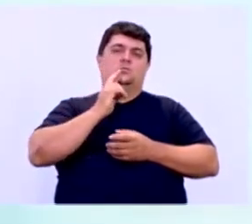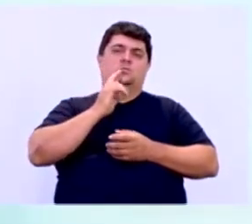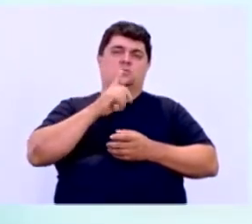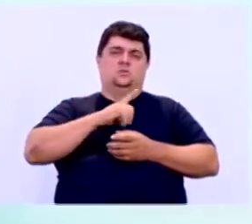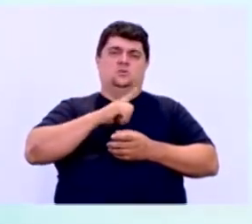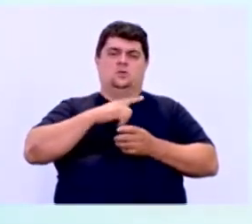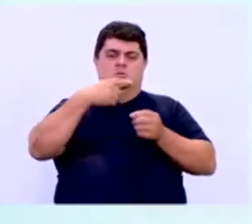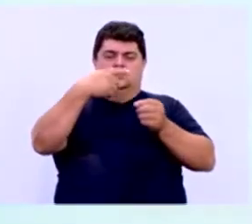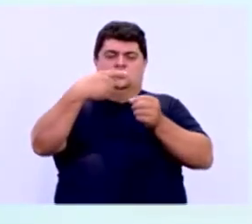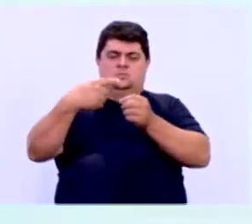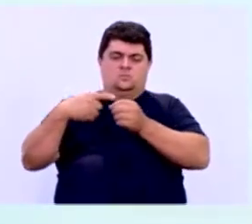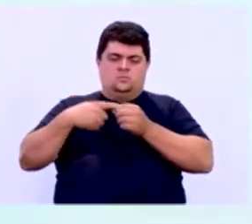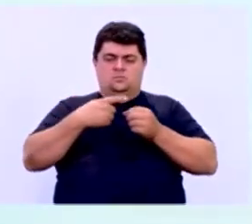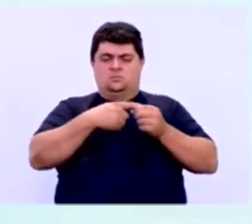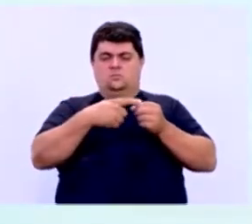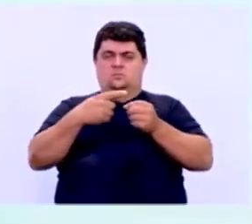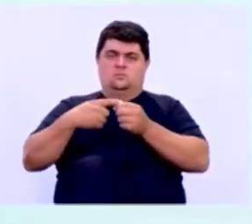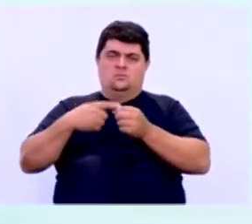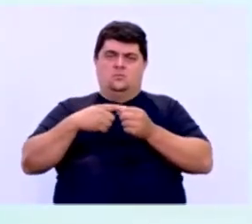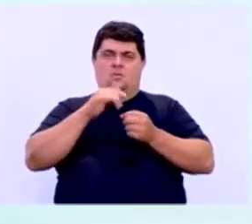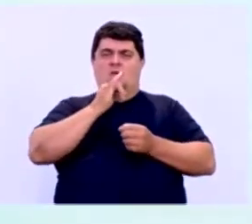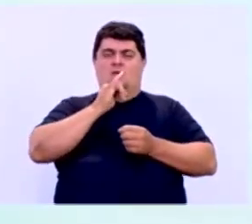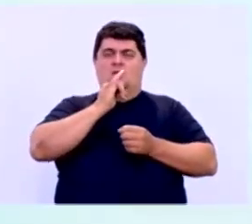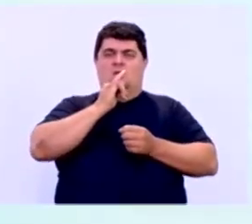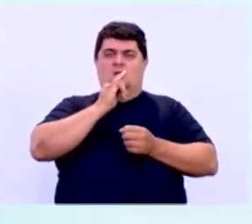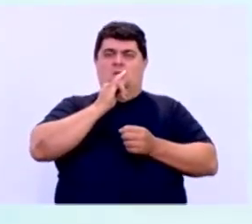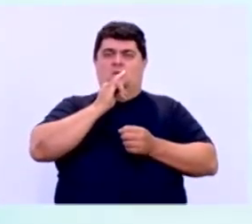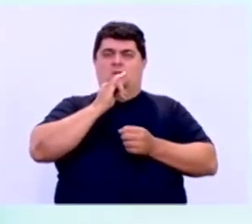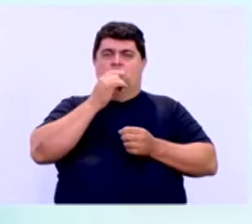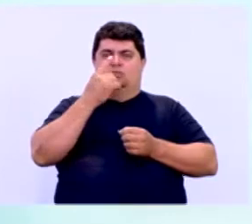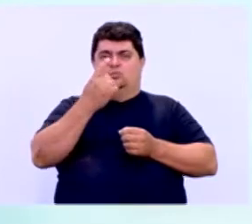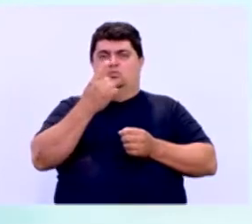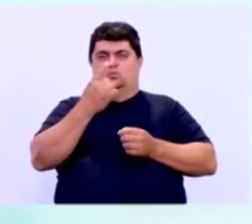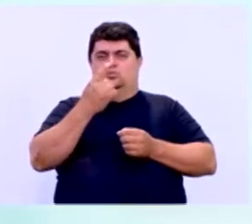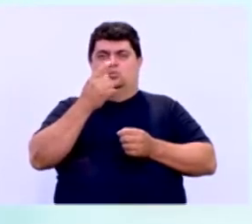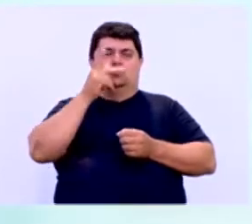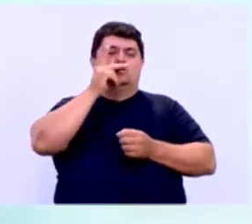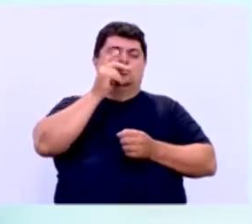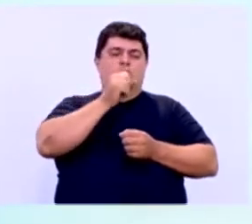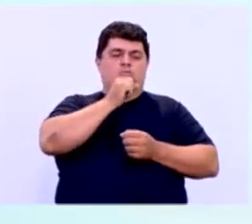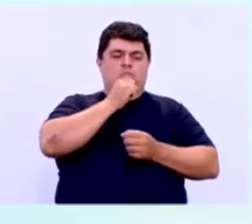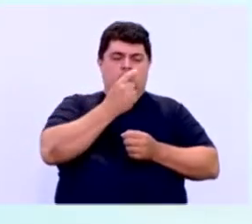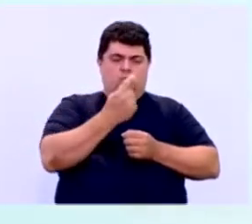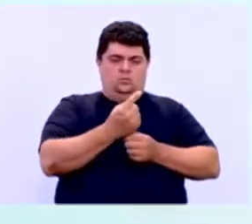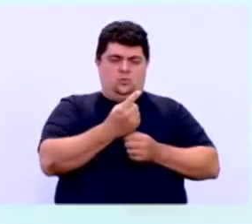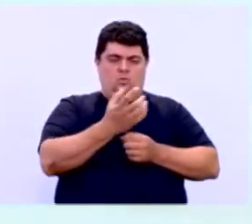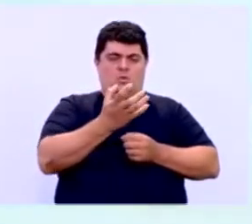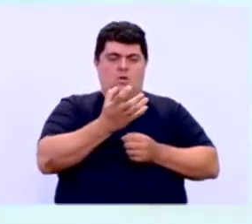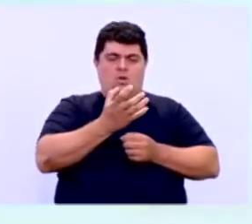diversos municípios e, por exemplo, eu tenho uma sede em Porto Velho e eu quero